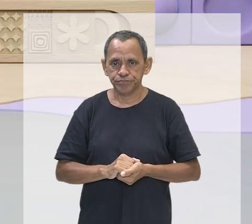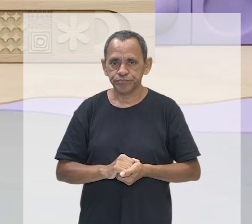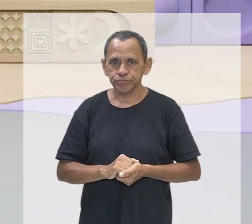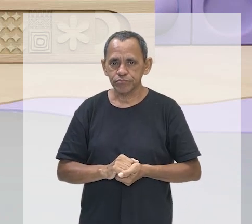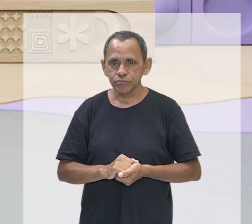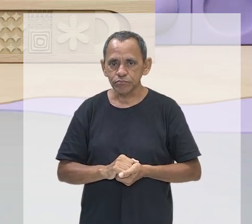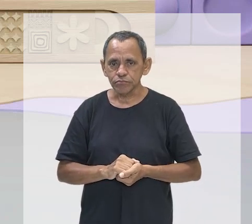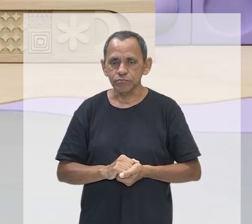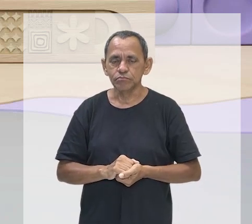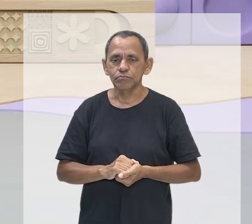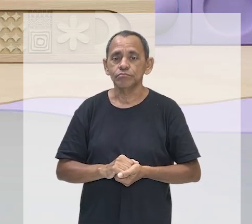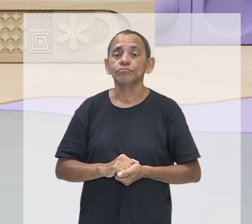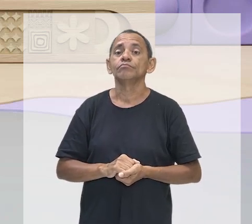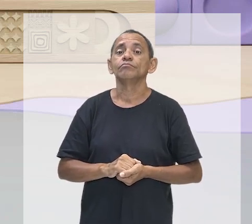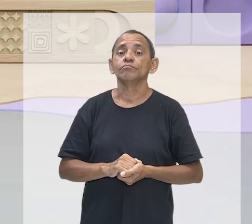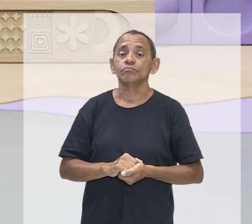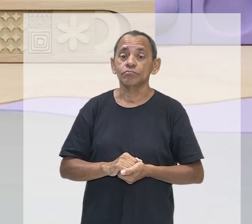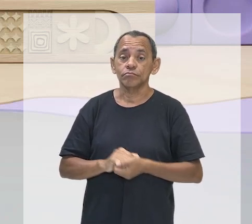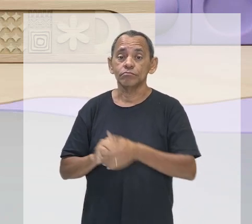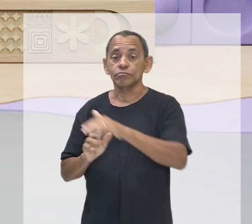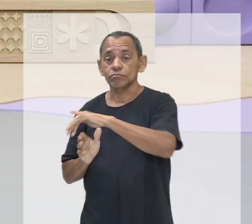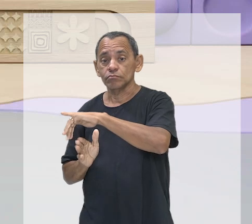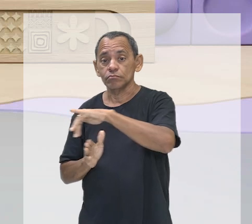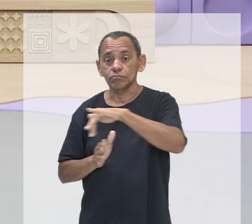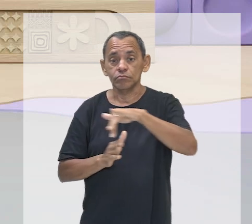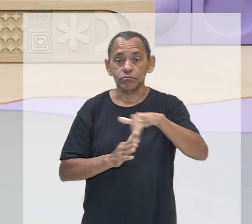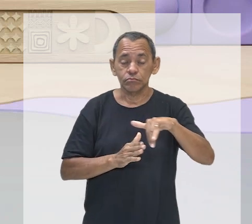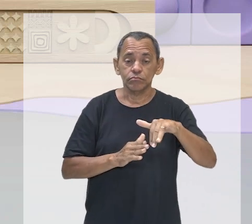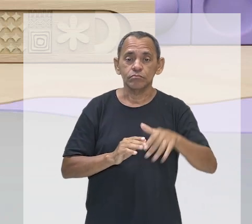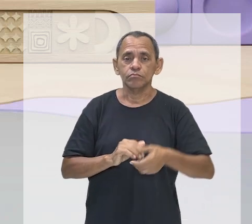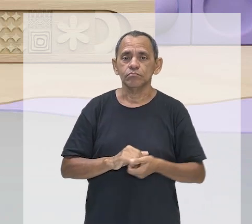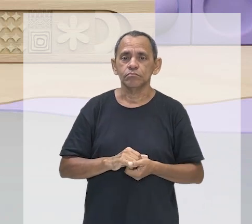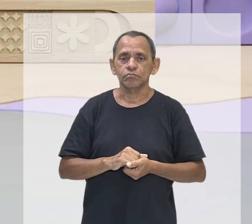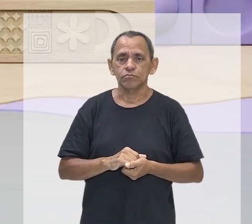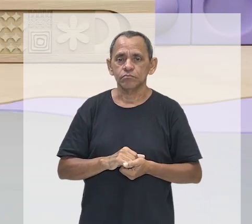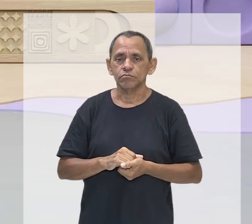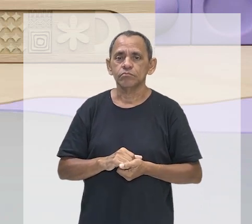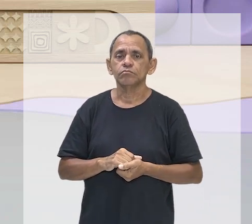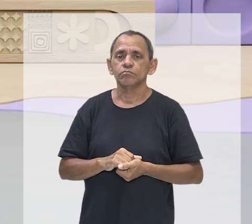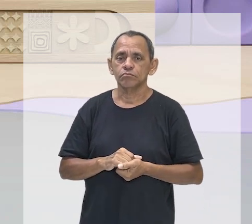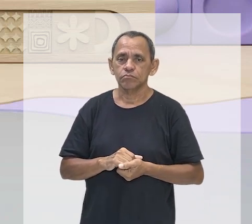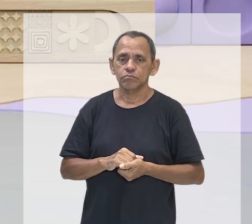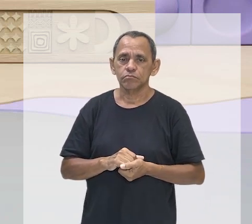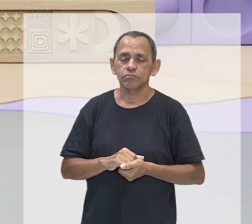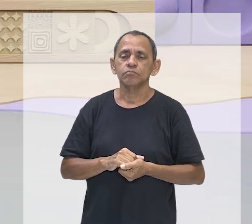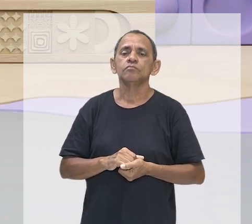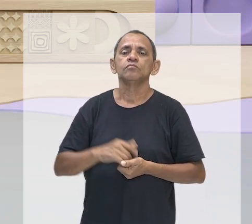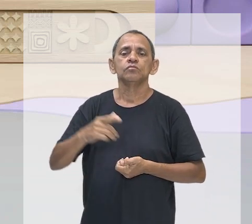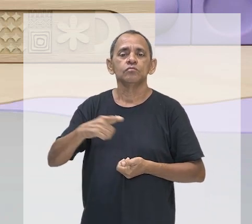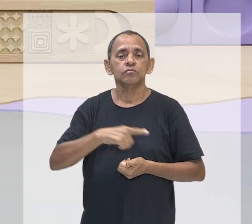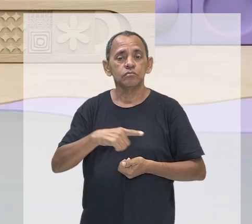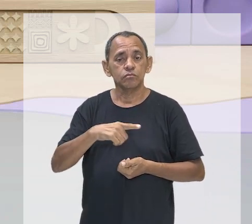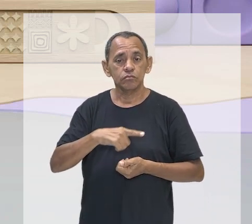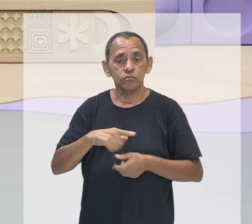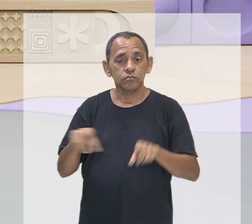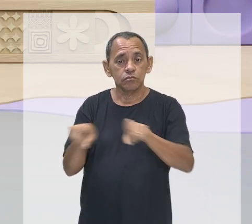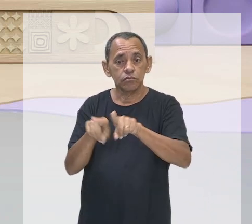Que diz, agora nós temos os contravalores dentro da dimensão